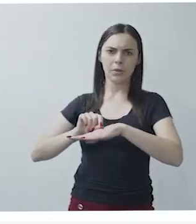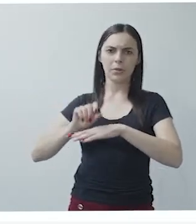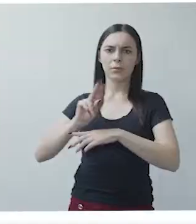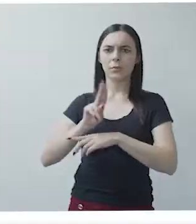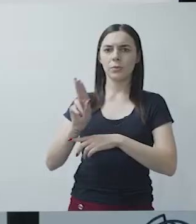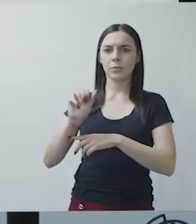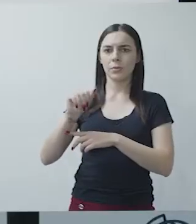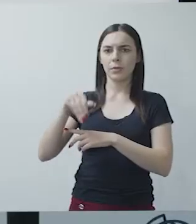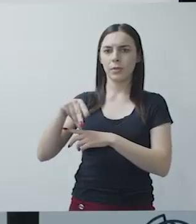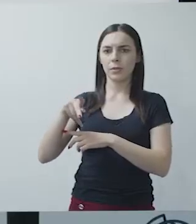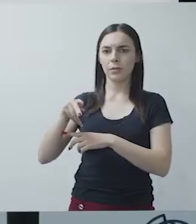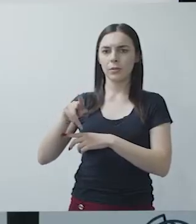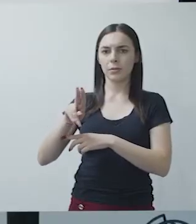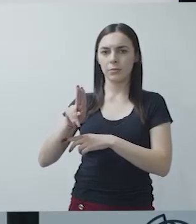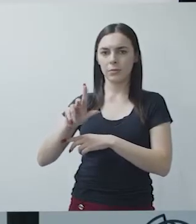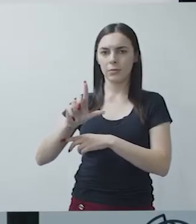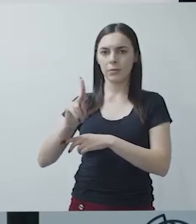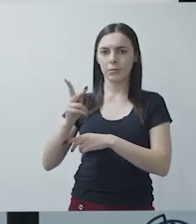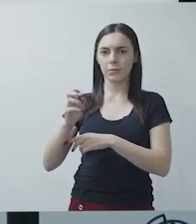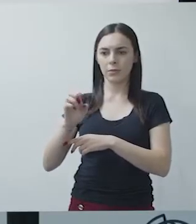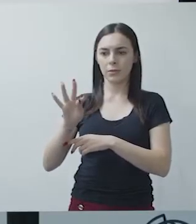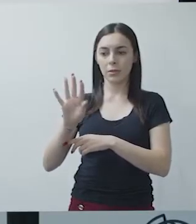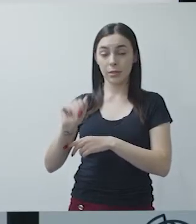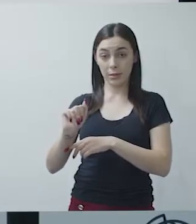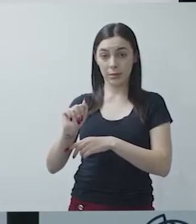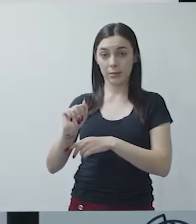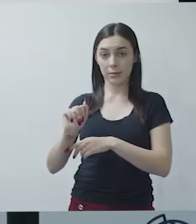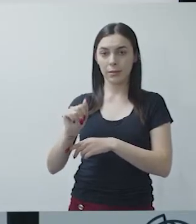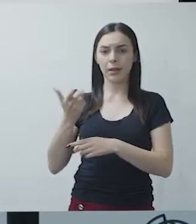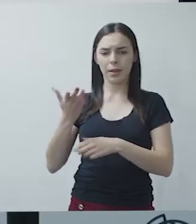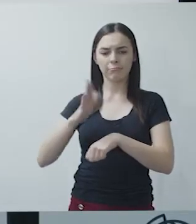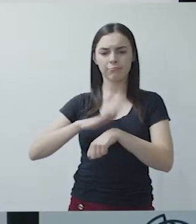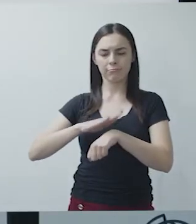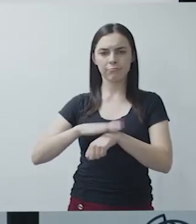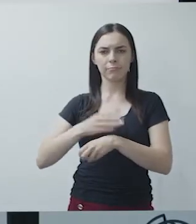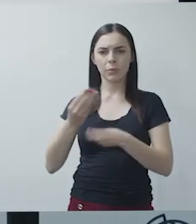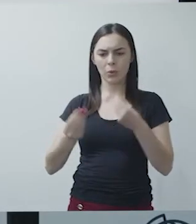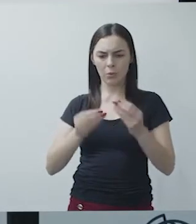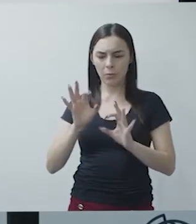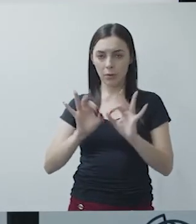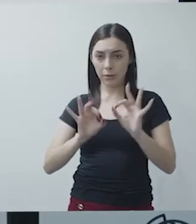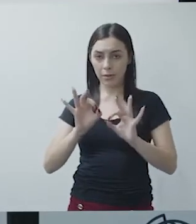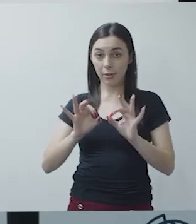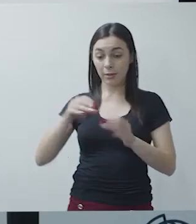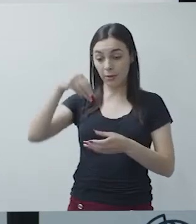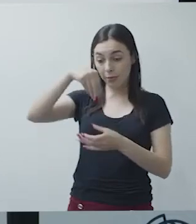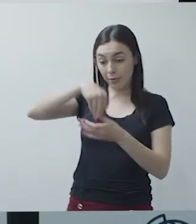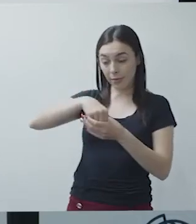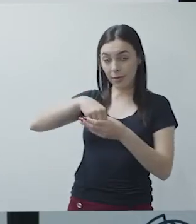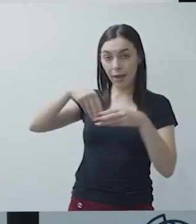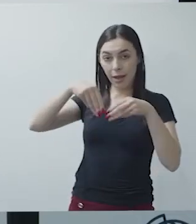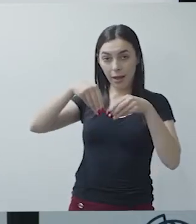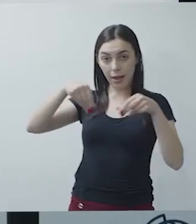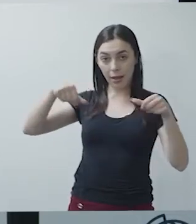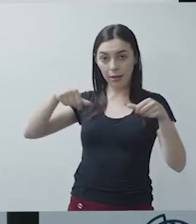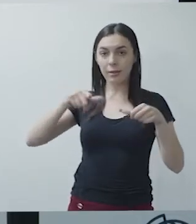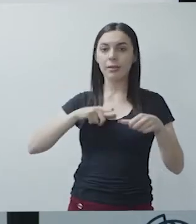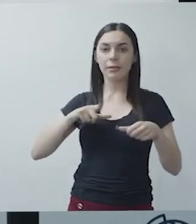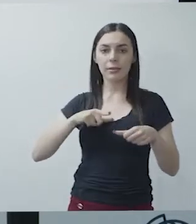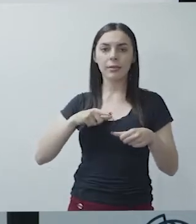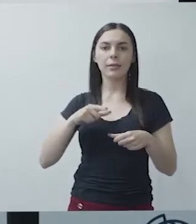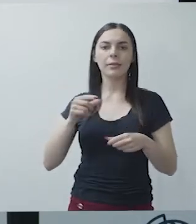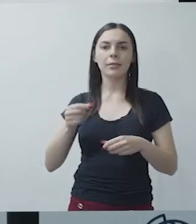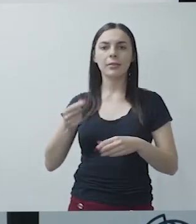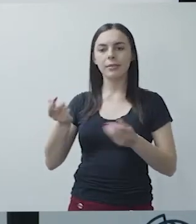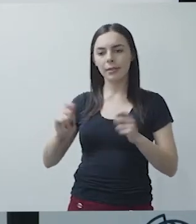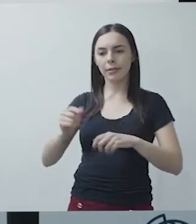o tempo, tá? Ela tem areia dentro, então, conforme nós viramos, essa